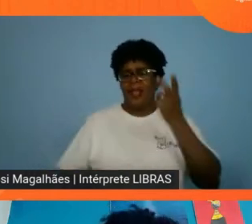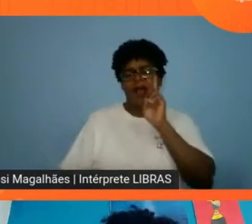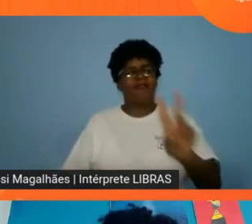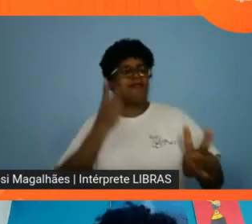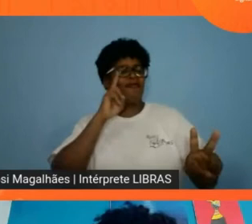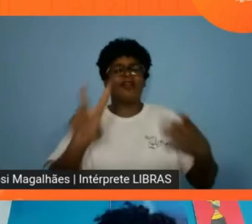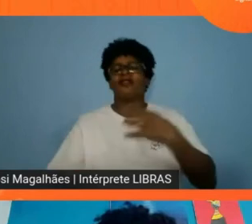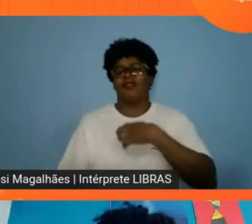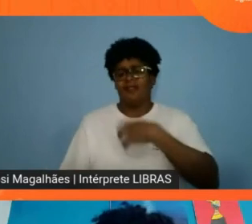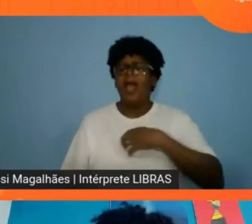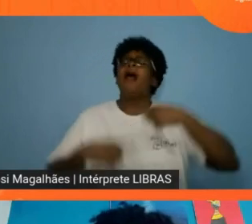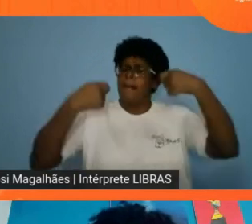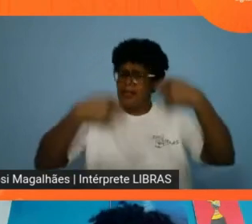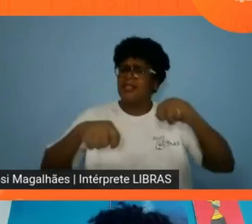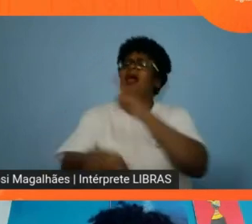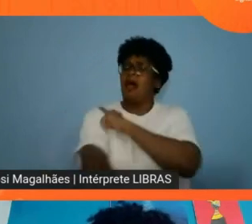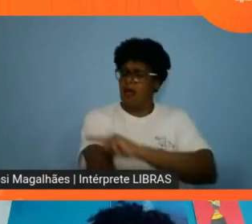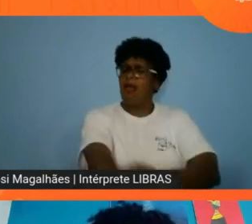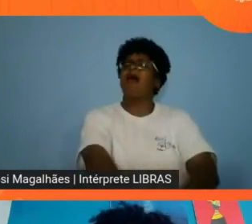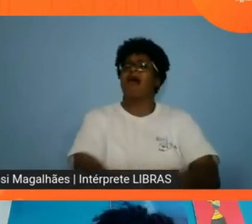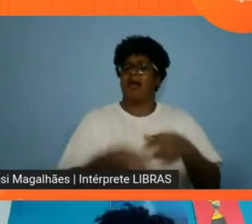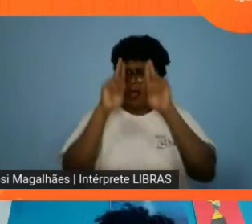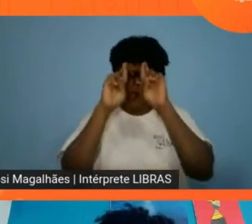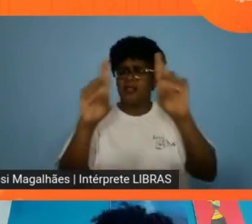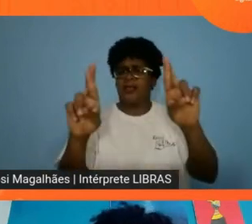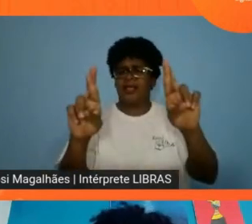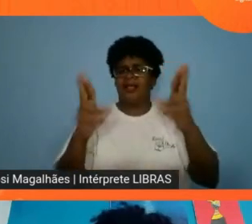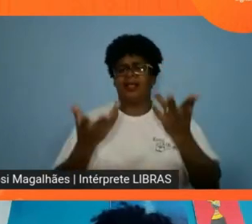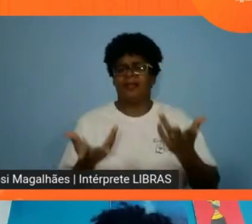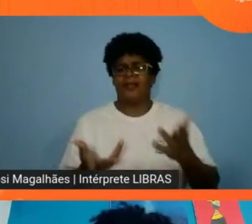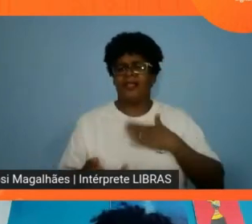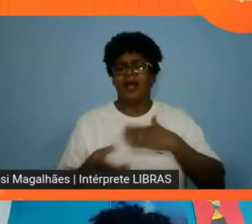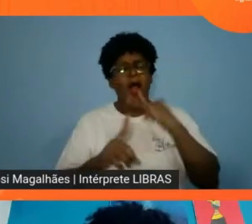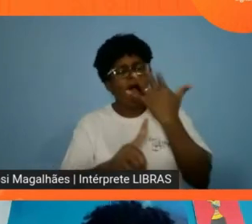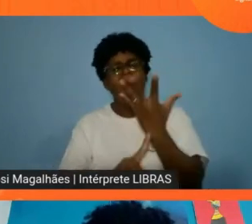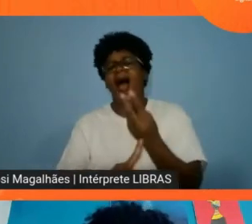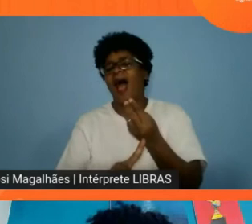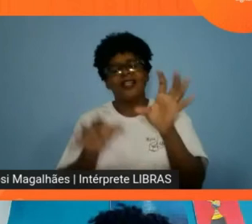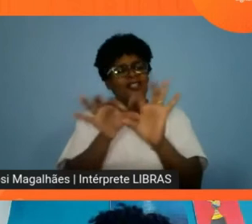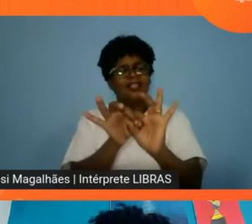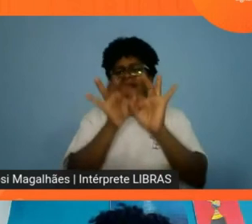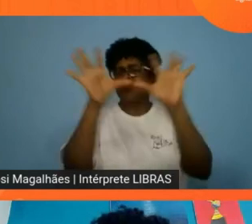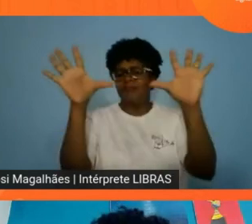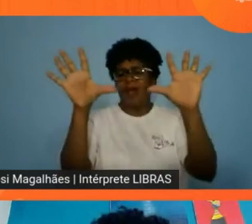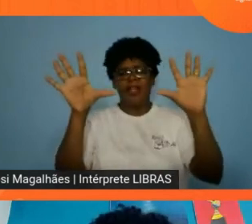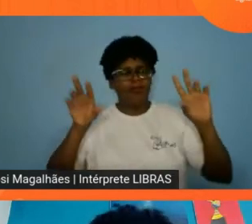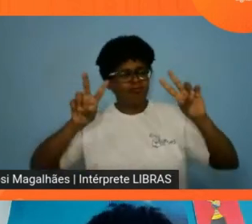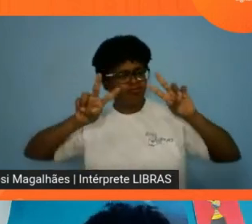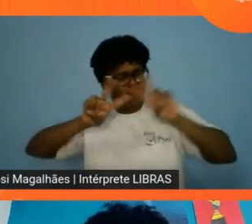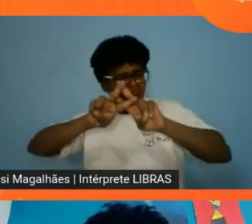que ser respeitado. Então, a arte, para mim, ela é sim uma libertação dessa algema colonial.